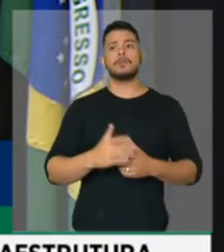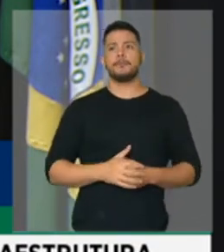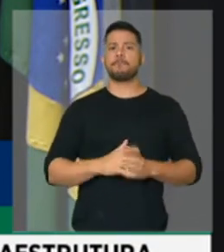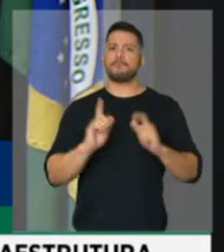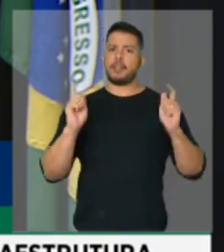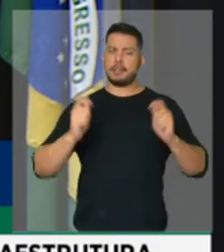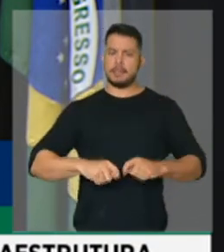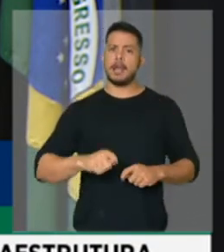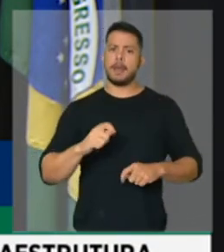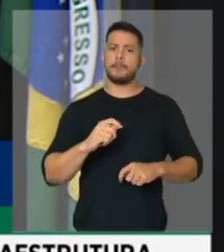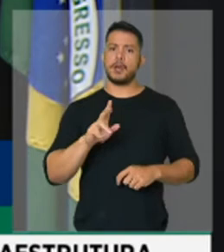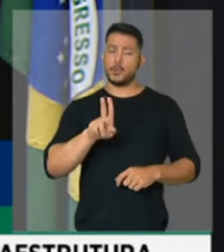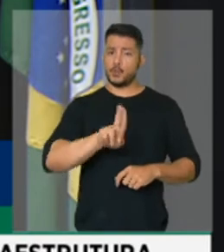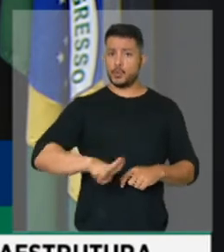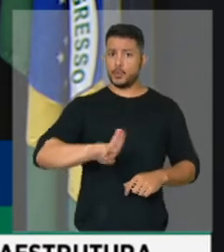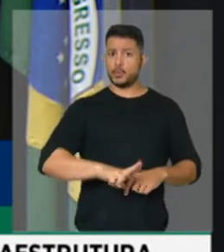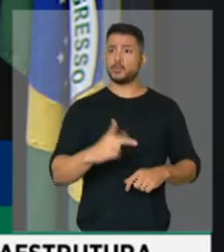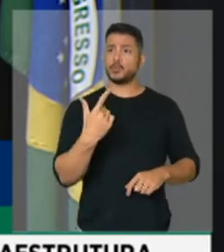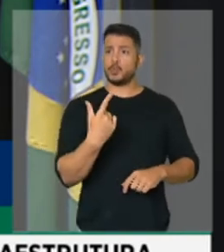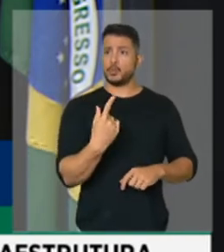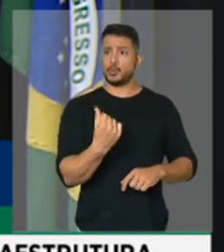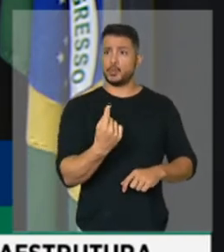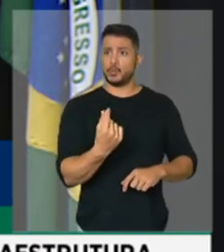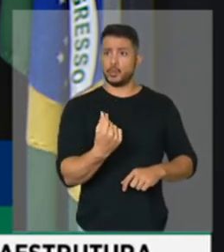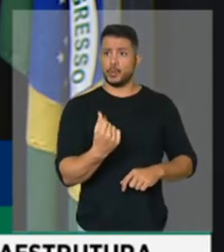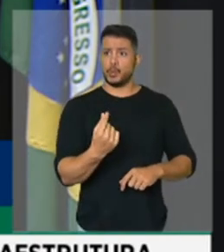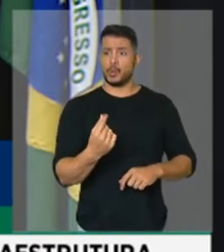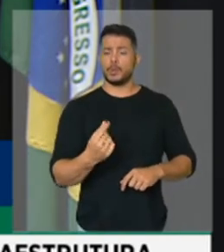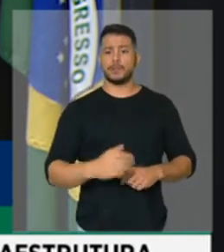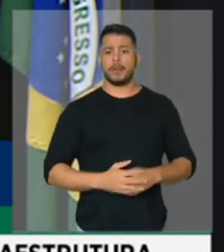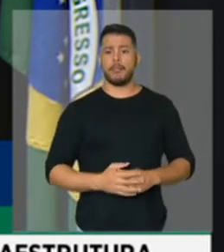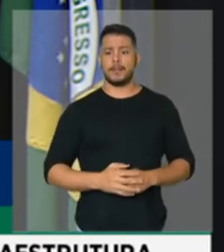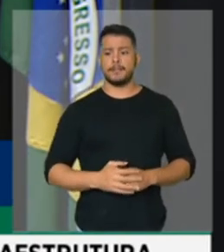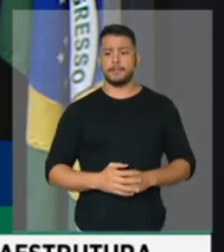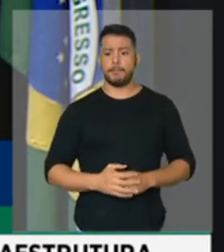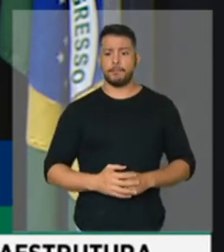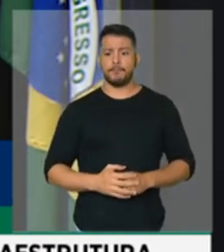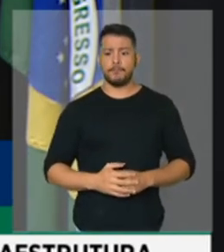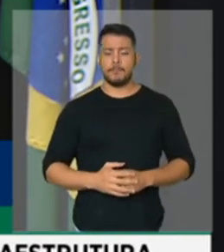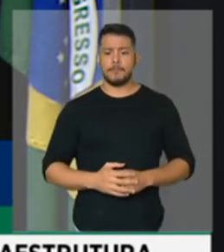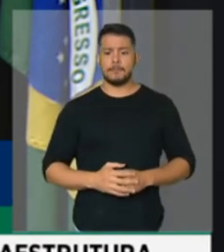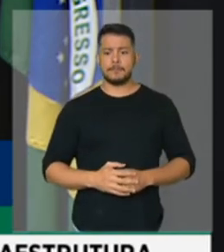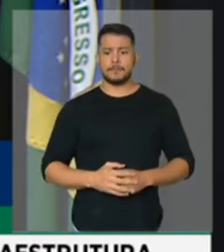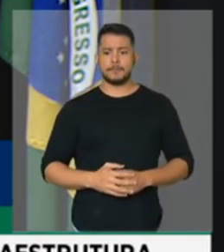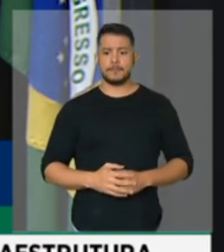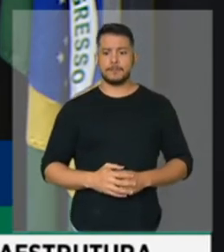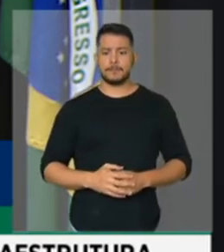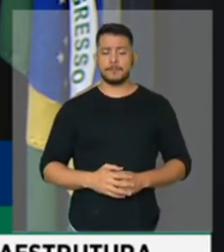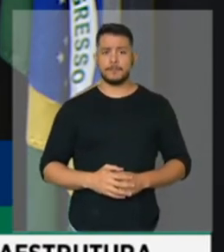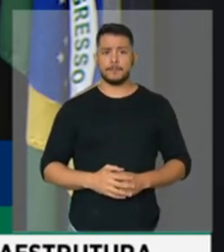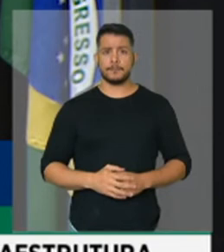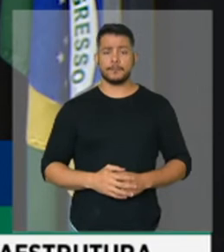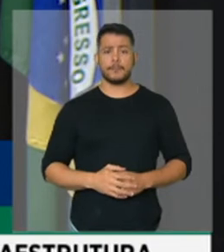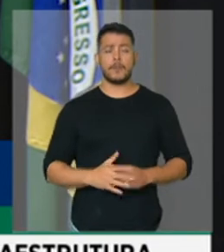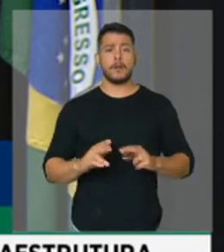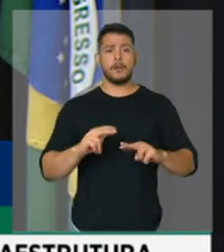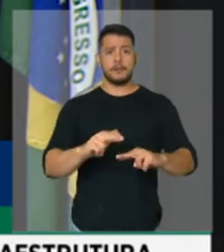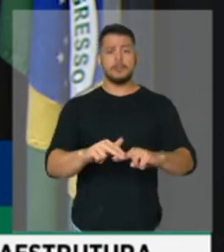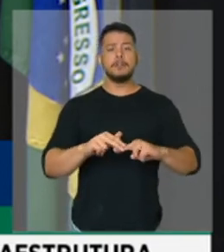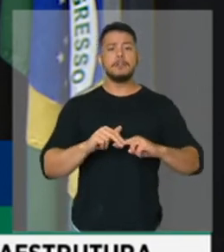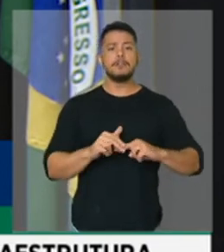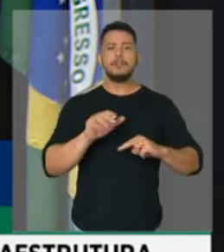aqui seus recursos e não tirar recursos como nós estamos vendo hoje, que infelizmente acontece. Por isso,